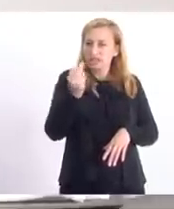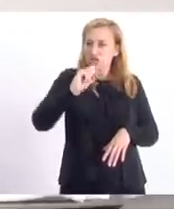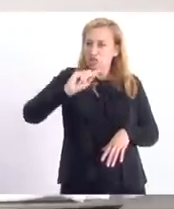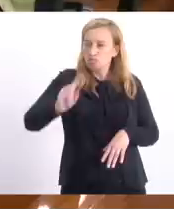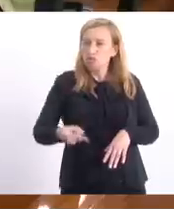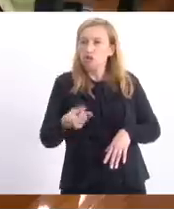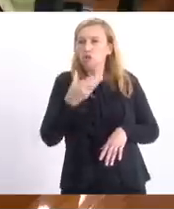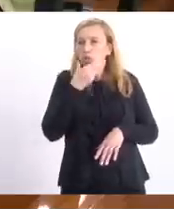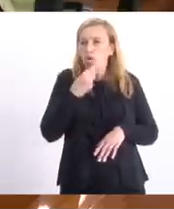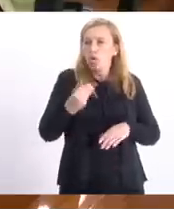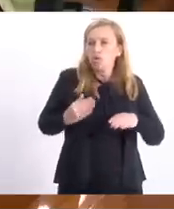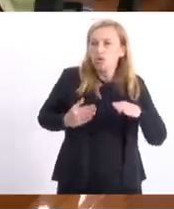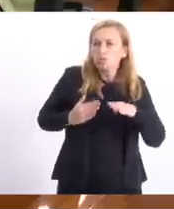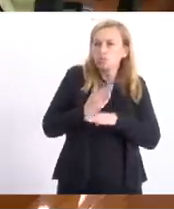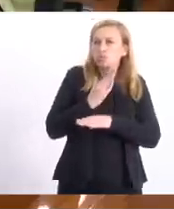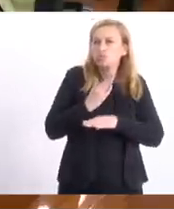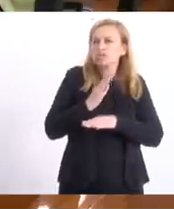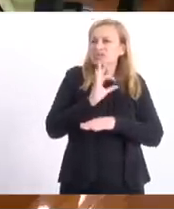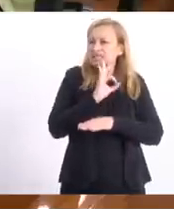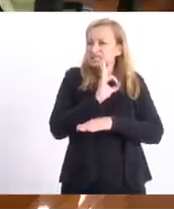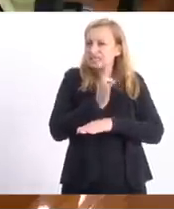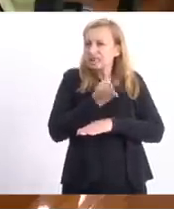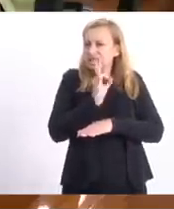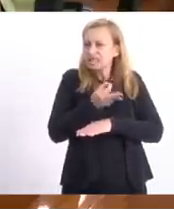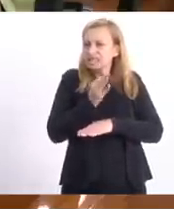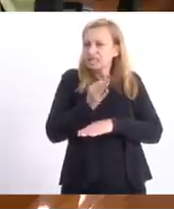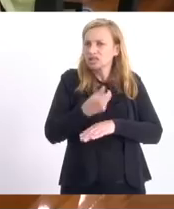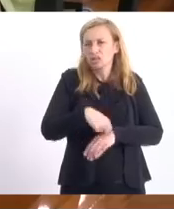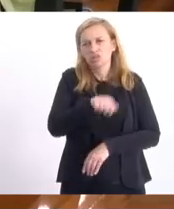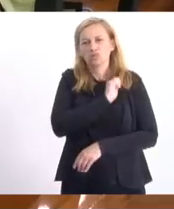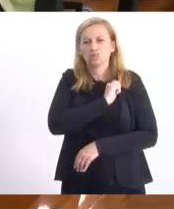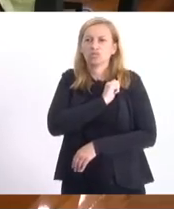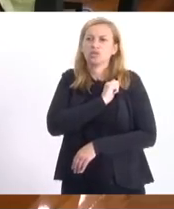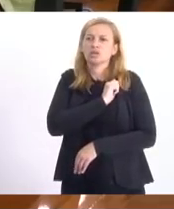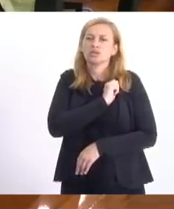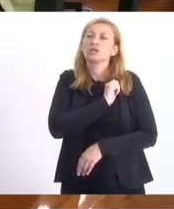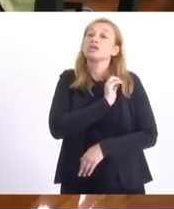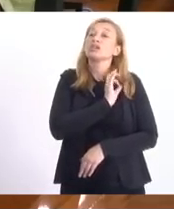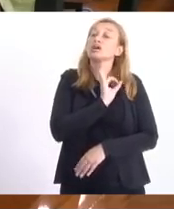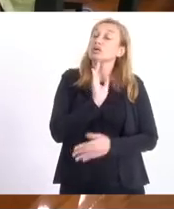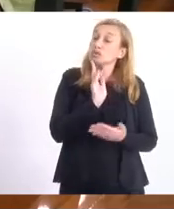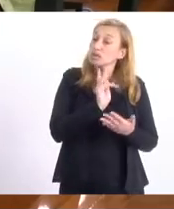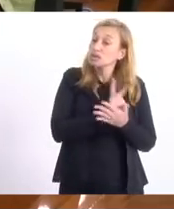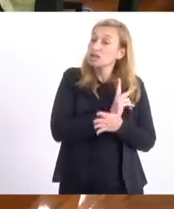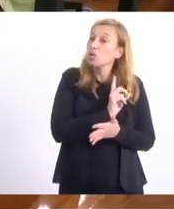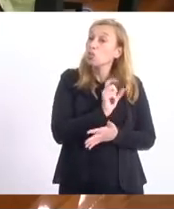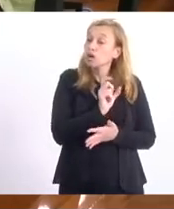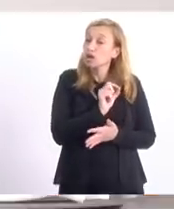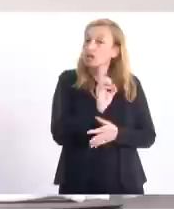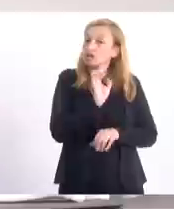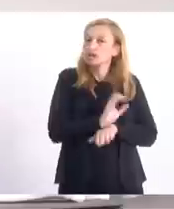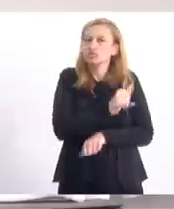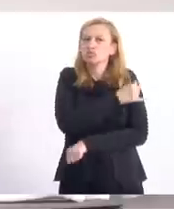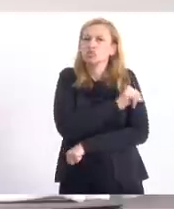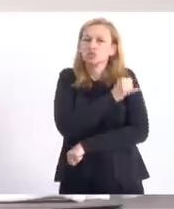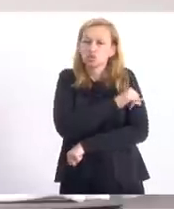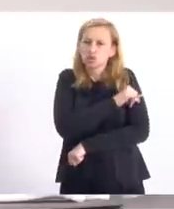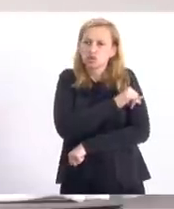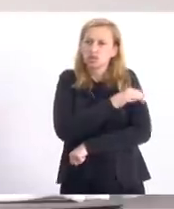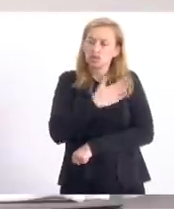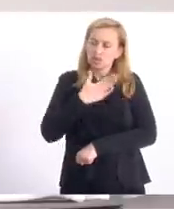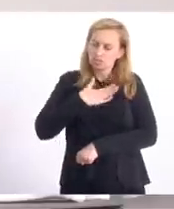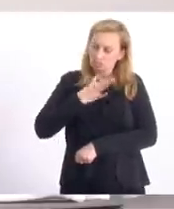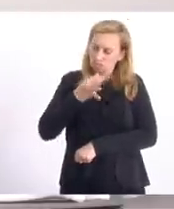significa romper drasticamente com o regime de recuperação fiscal, o que fará com que o Estado do Rio de Janeiro, na